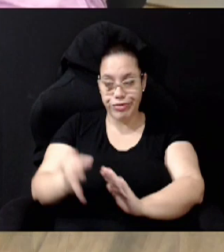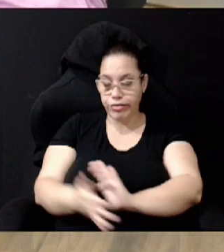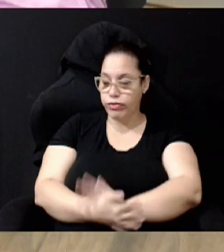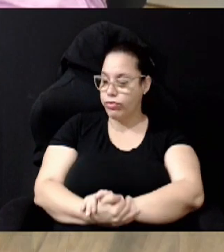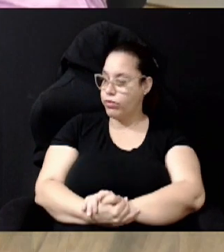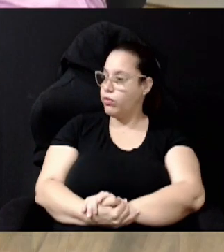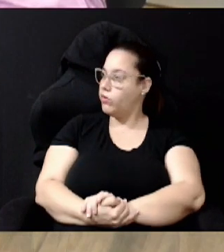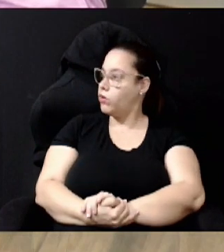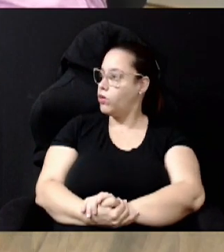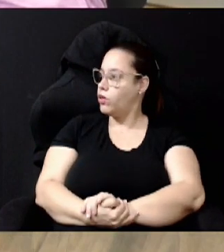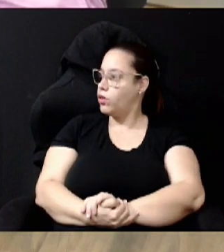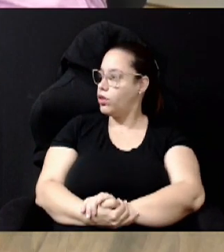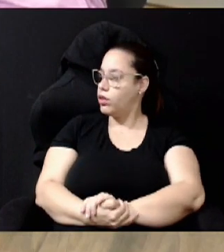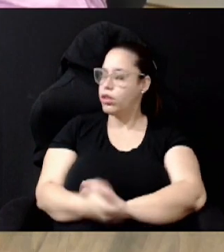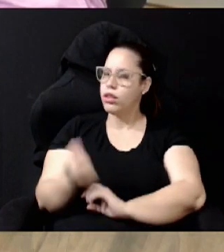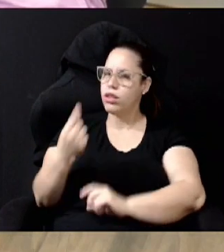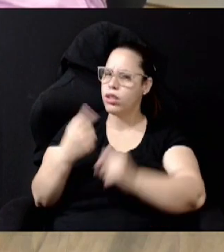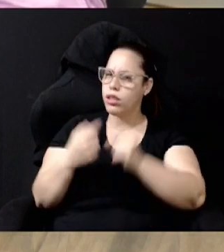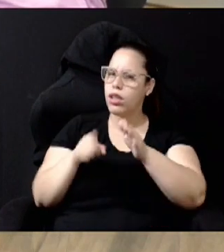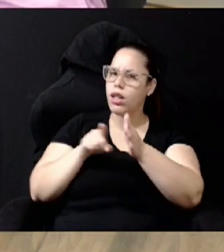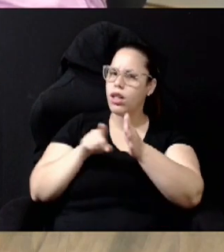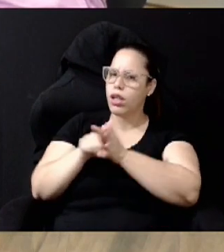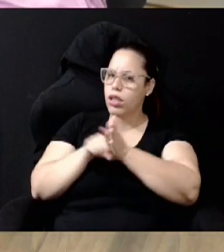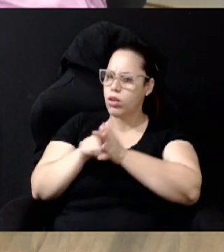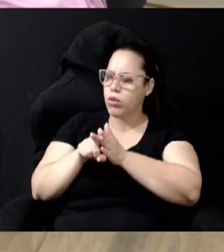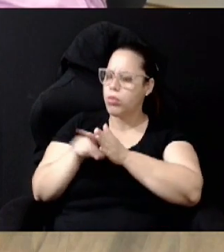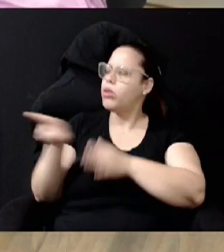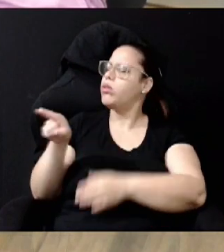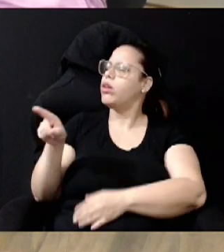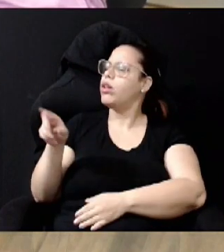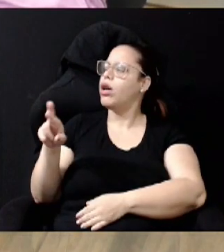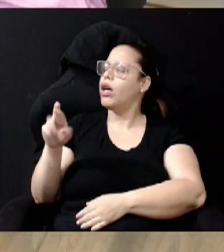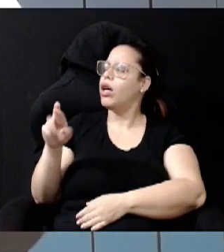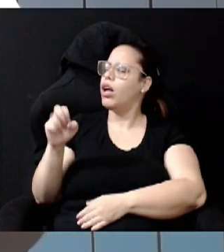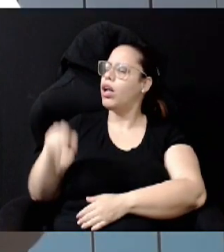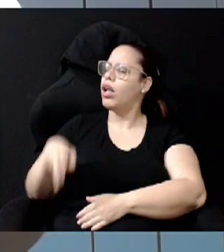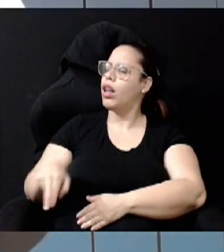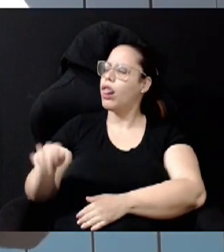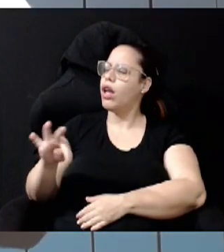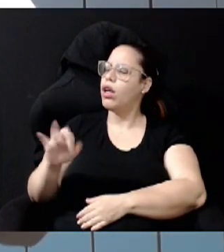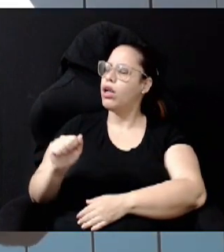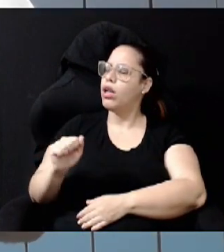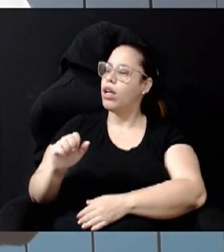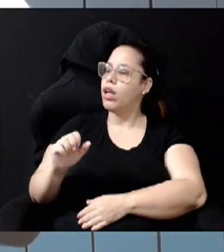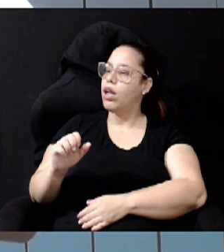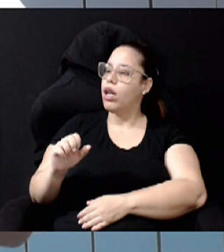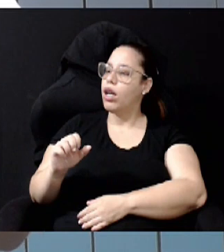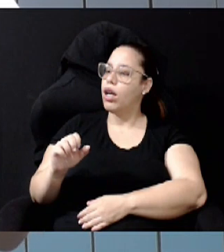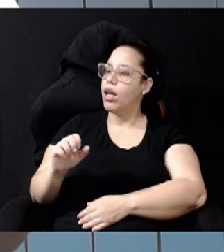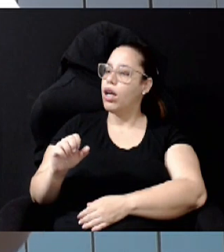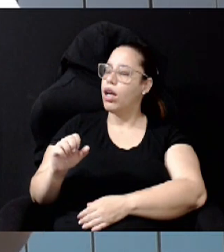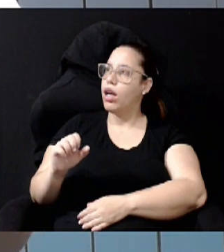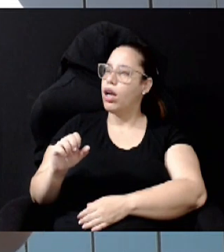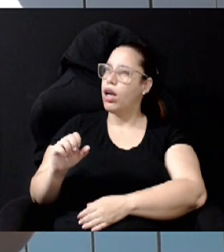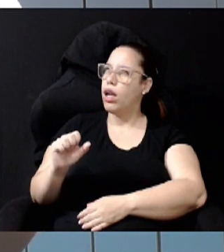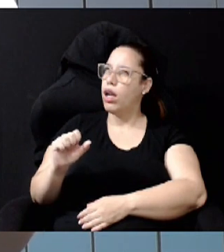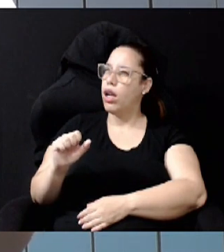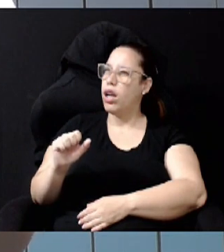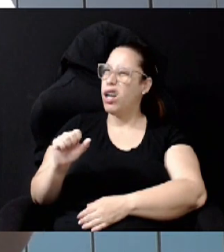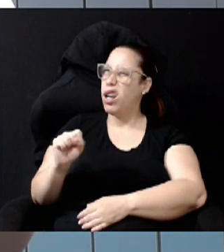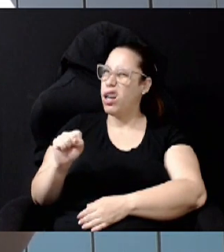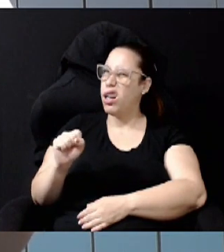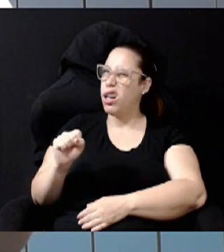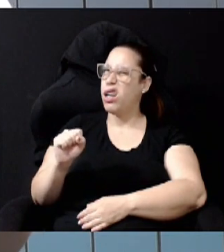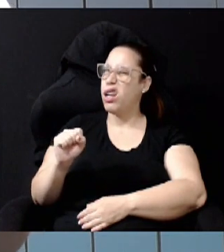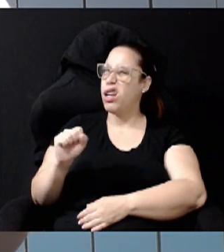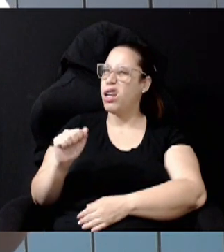Talvez até seja uma pergunta para ti, doutora Renata, no sentido do ESG, que é uma discussão que as empresas fazem, mas eu